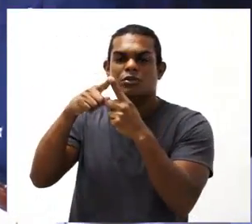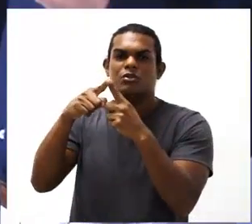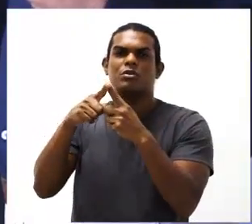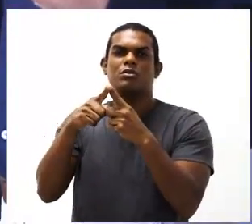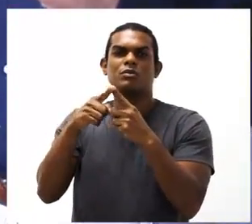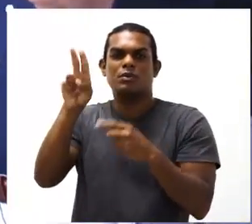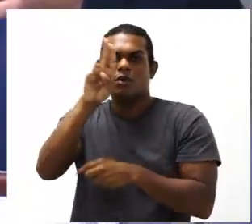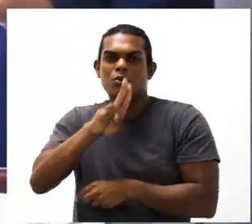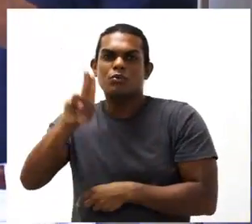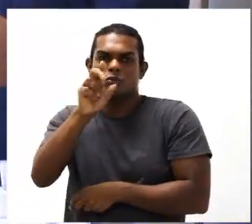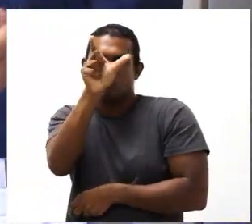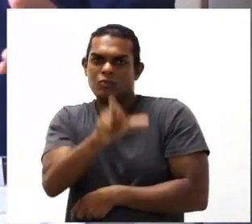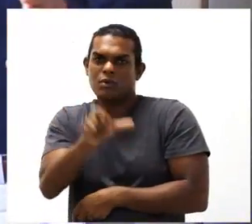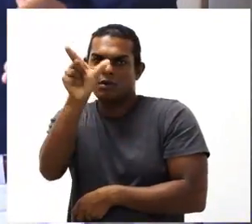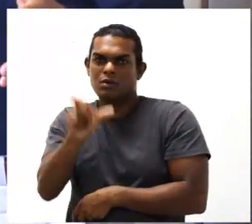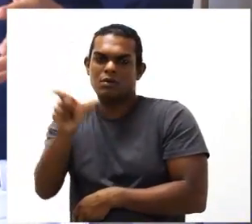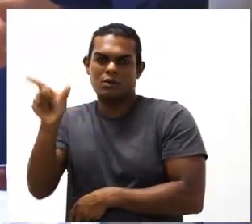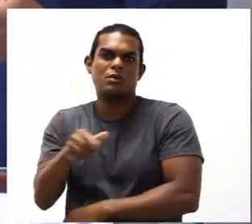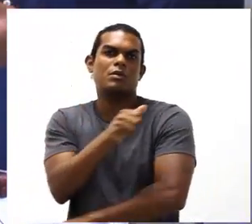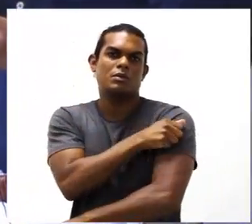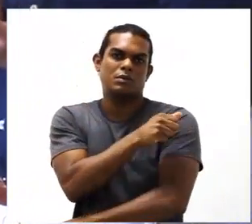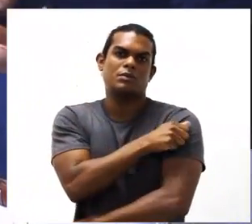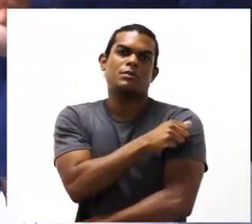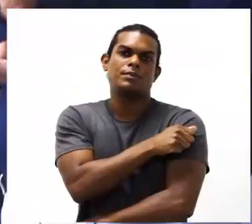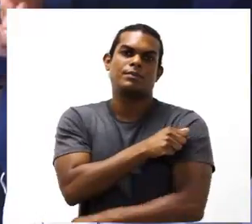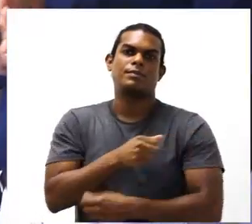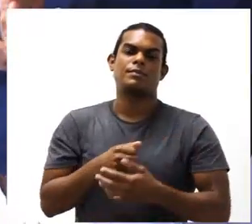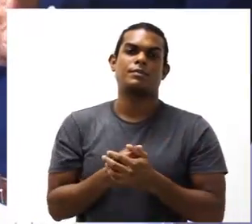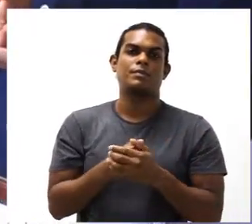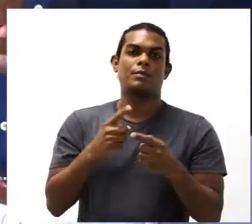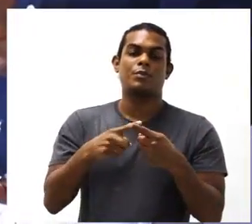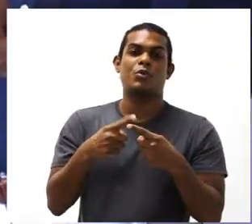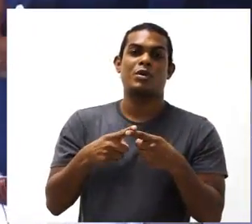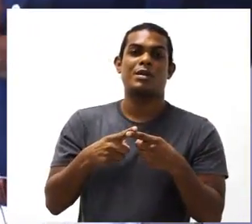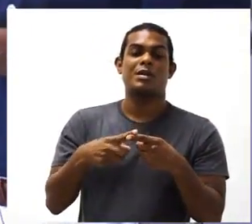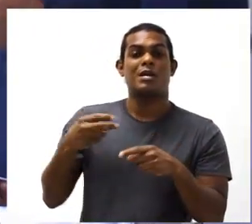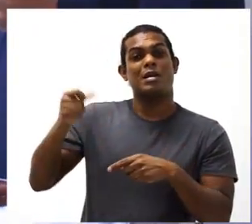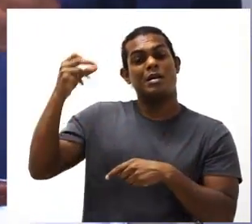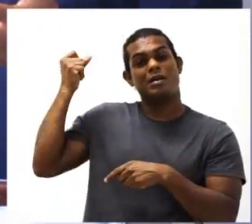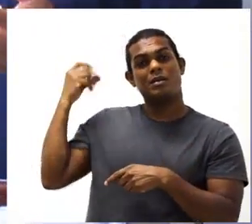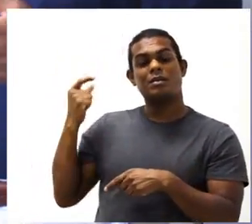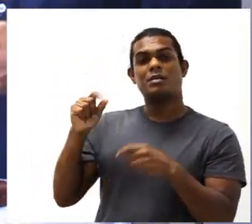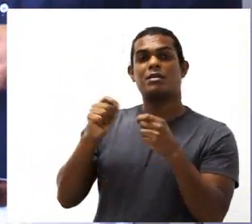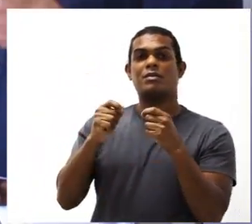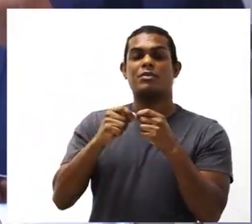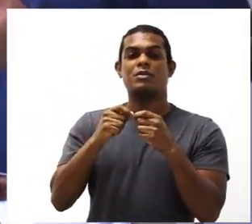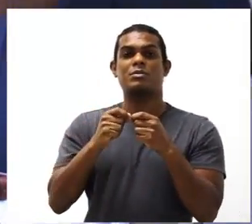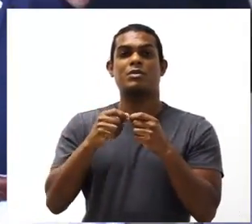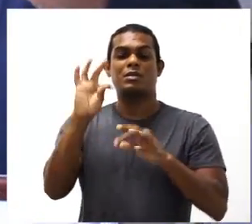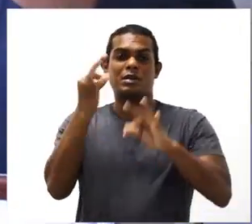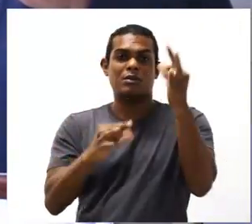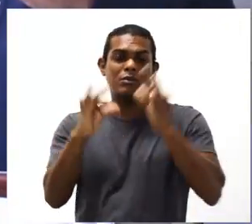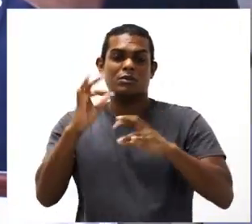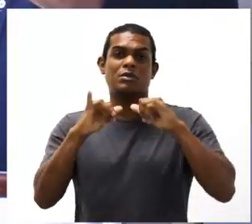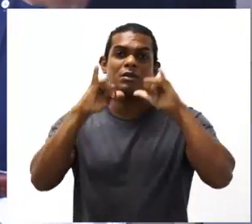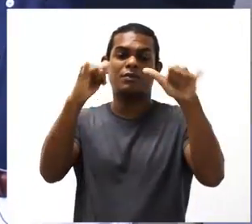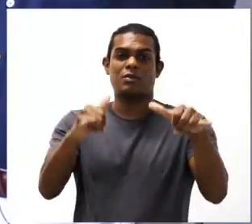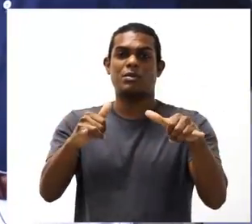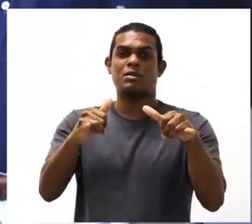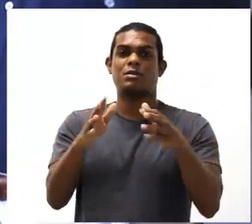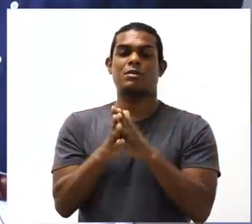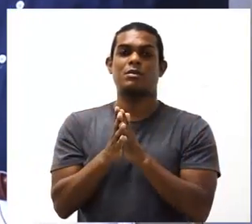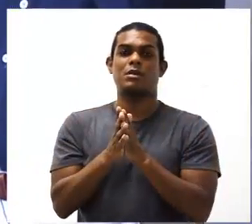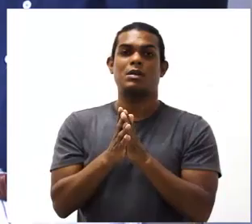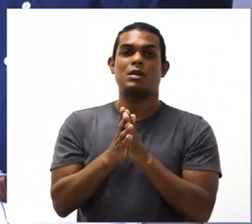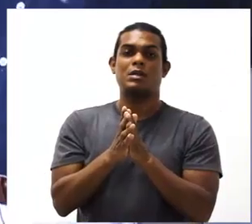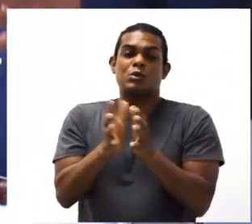quem usa. Porque, tradicionalmente, era feito pelo pessoal de tecnologia da informação. O pessoal de tecnologia da informação tem mania de fazer as coisas